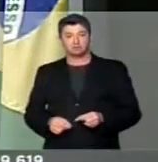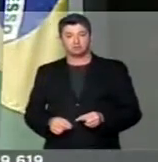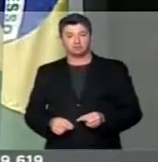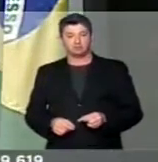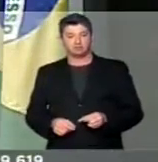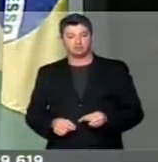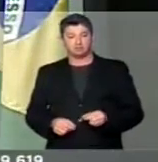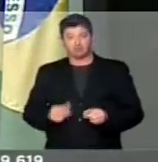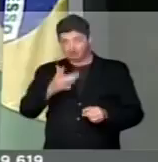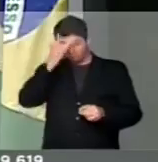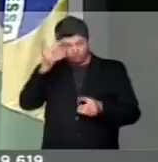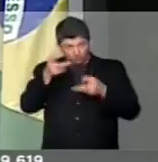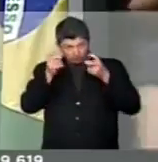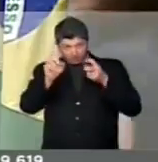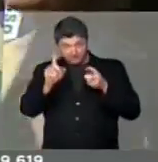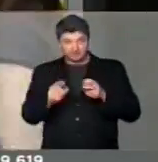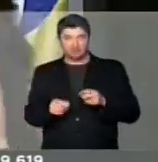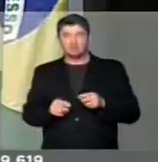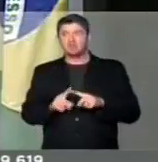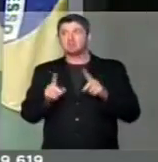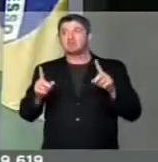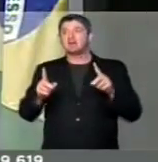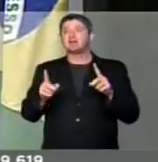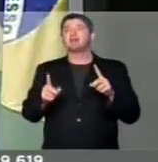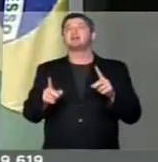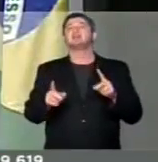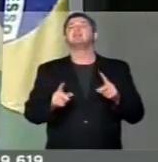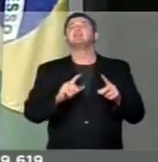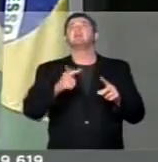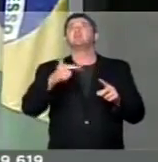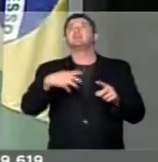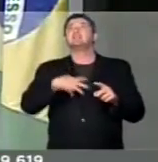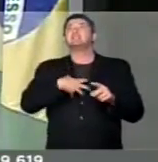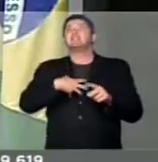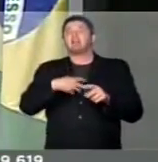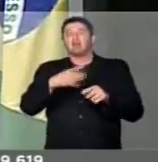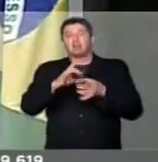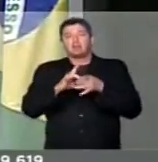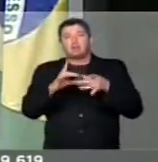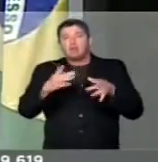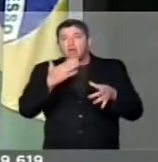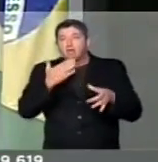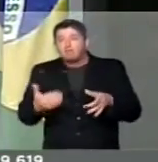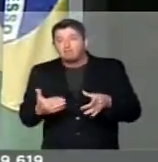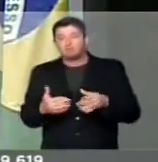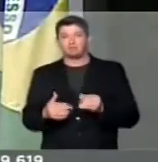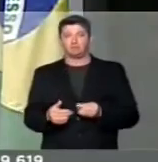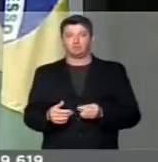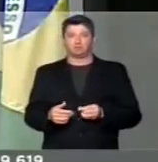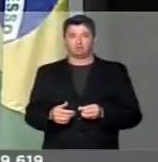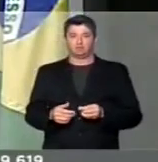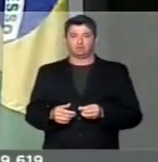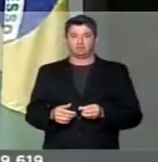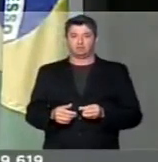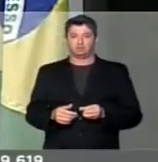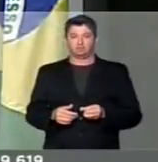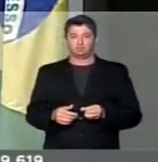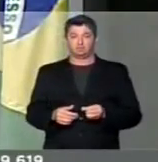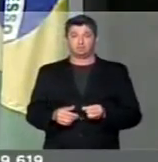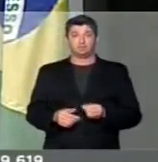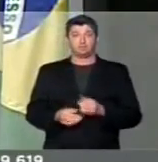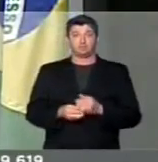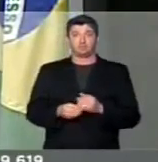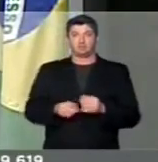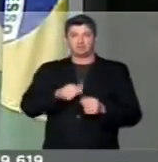Passa desapercebido, mas não há o sentimento de democrata, de democracia, que não